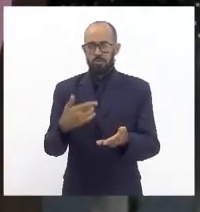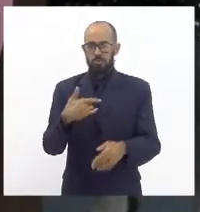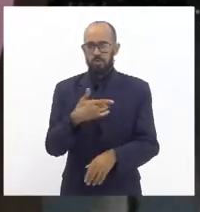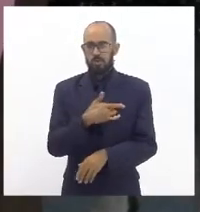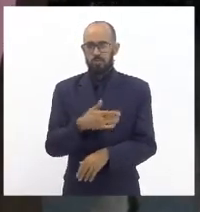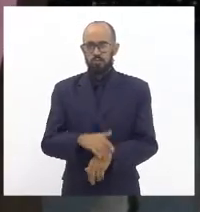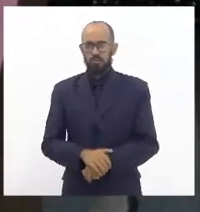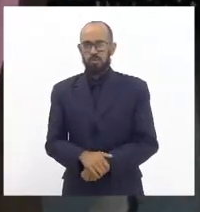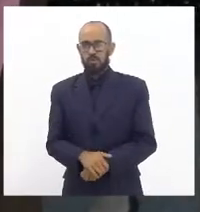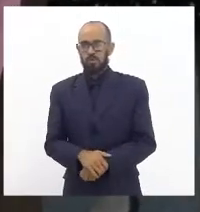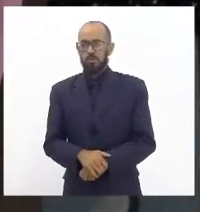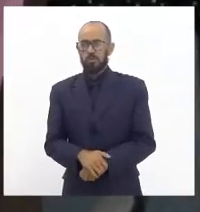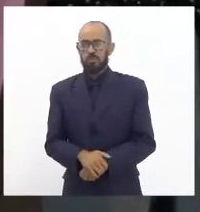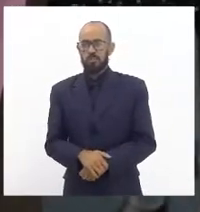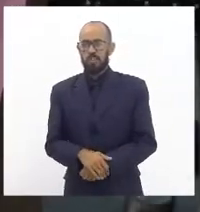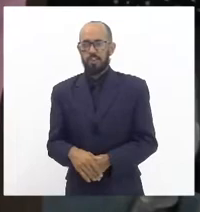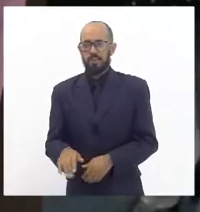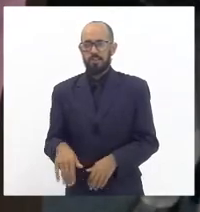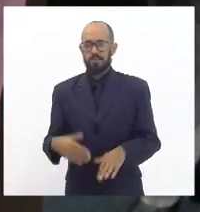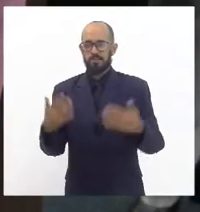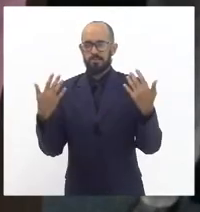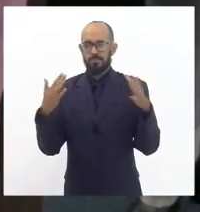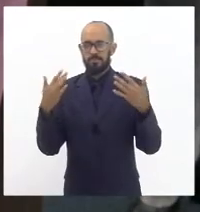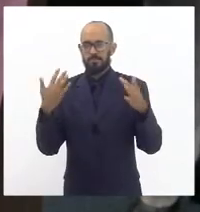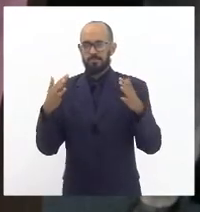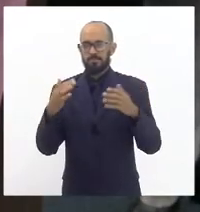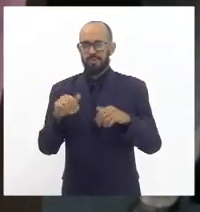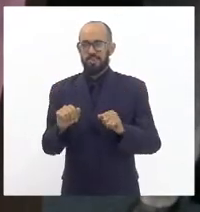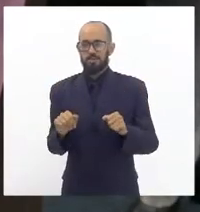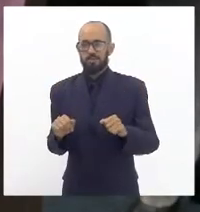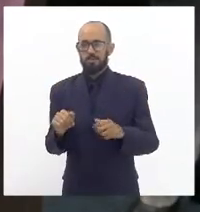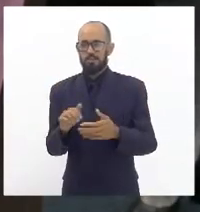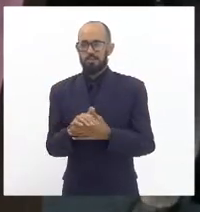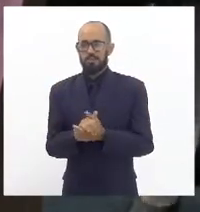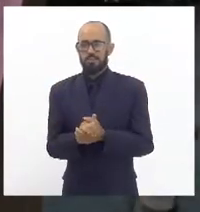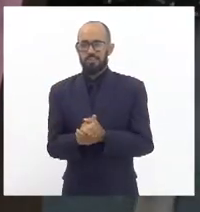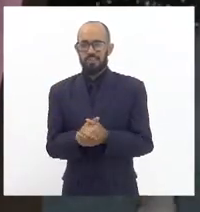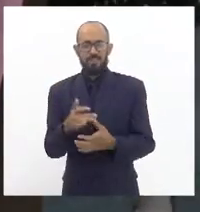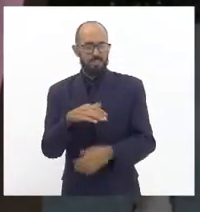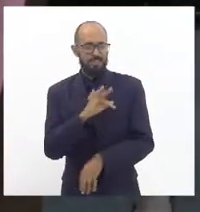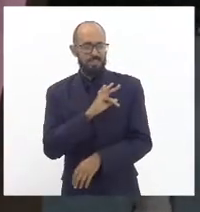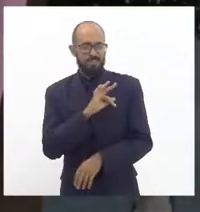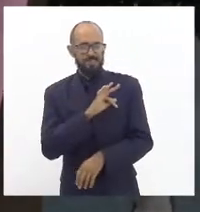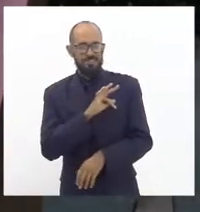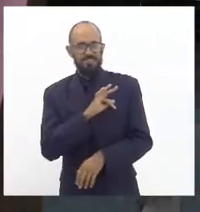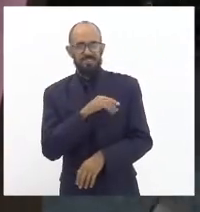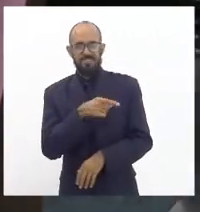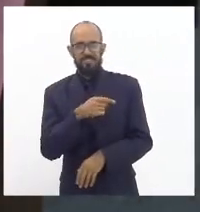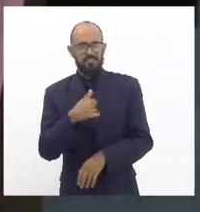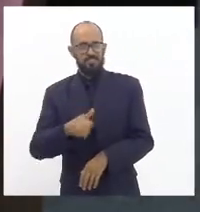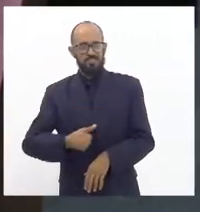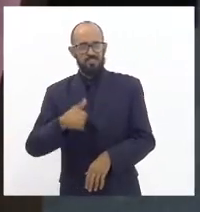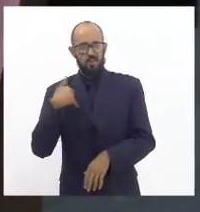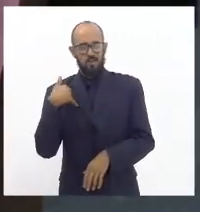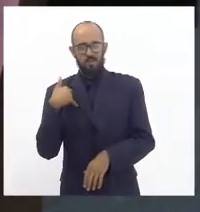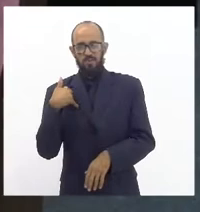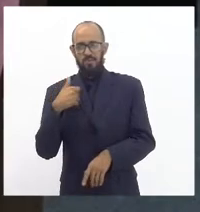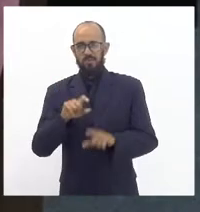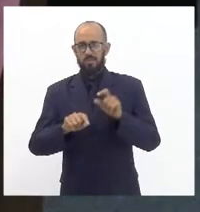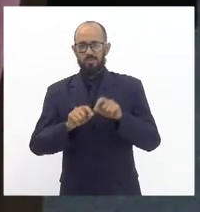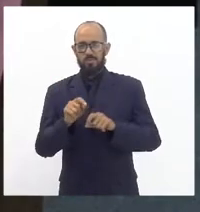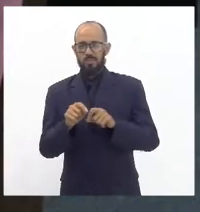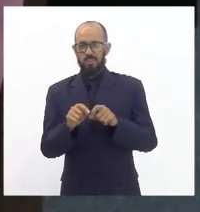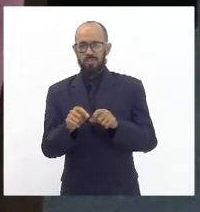Então queria parabenizar novamente a deputada Martha Rocha e dizer Marta que muito nos orgulha né